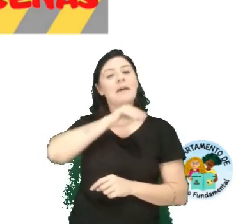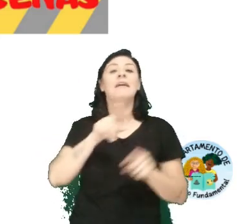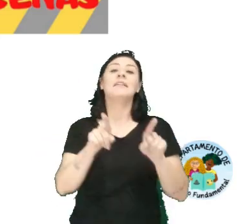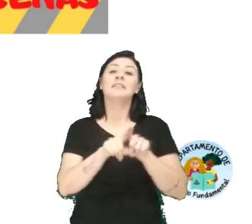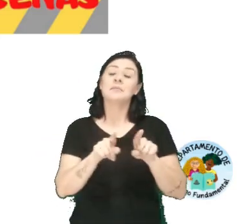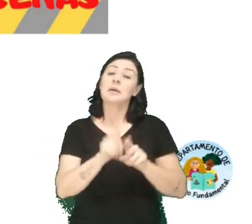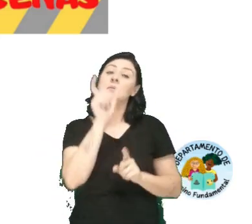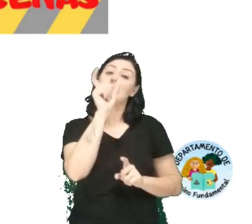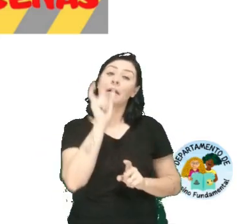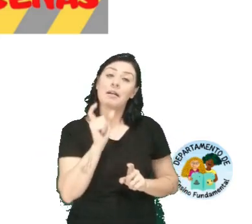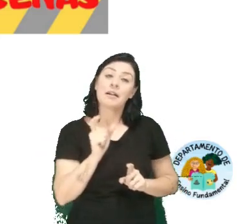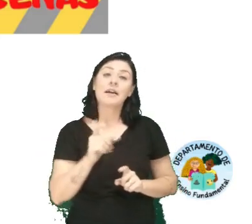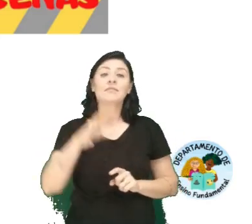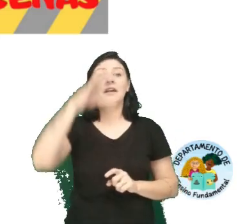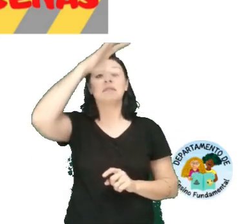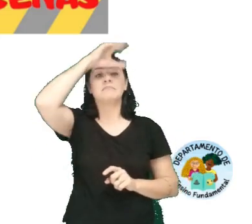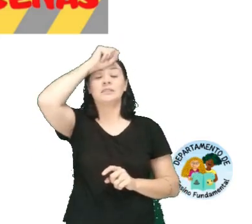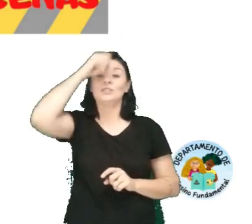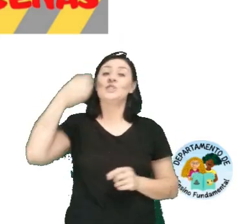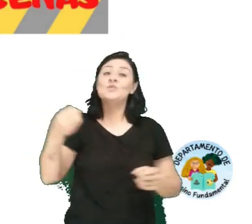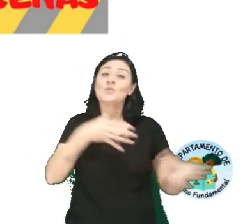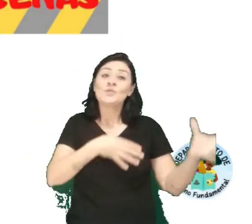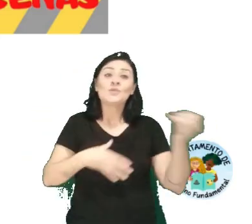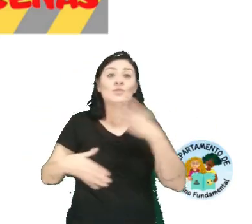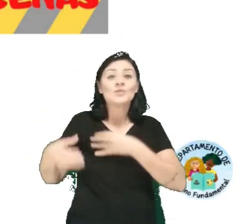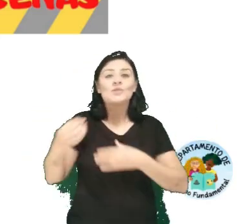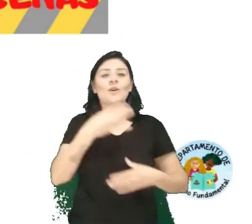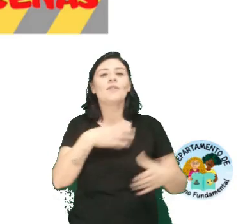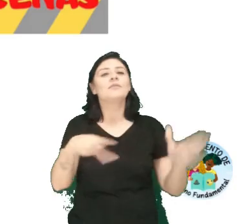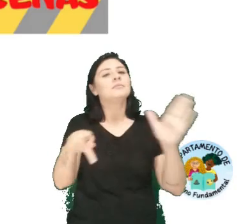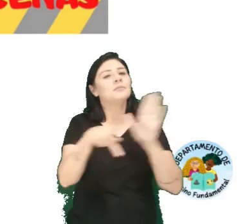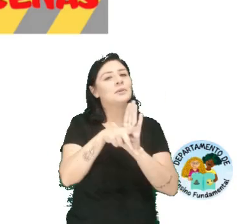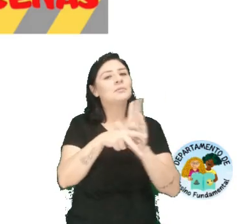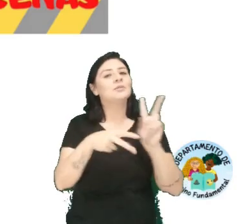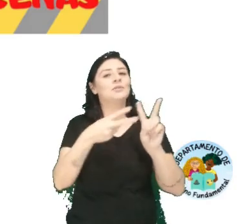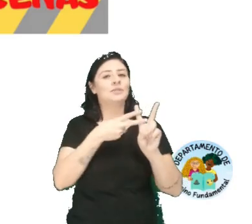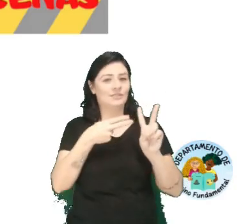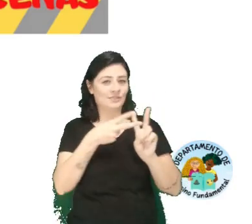vocabulário a respeito dessas palavras de origem indígena.